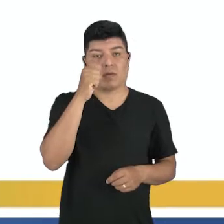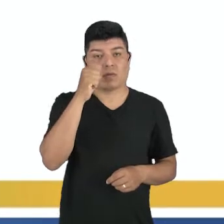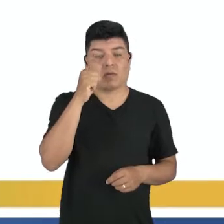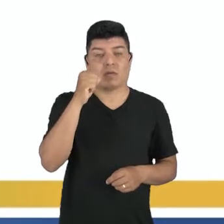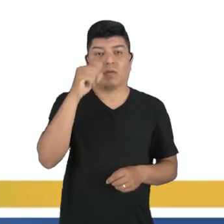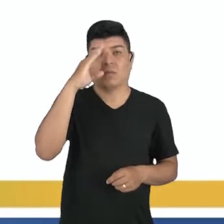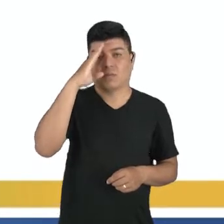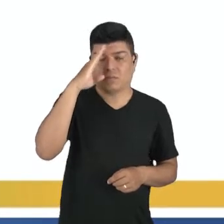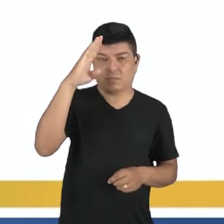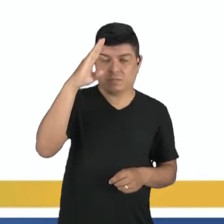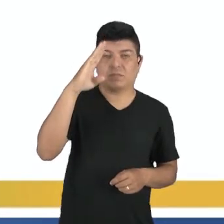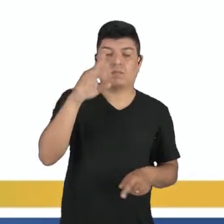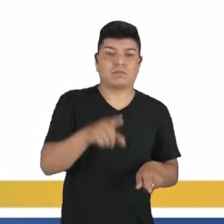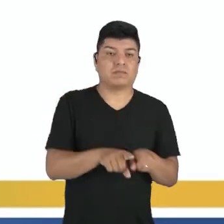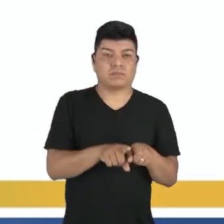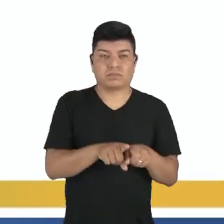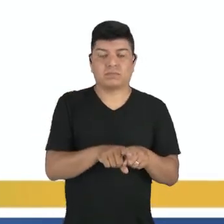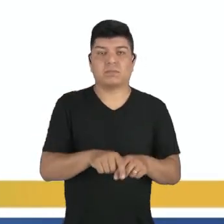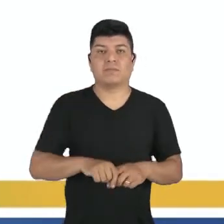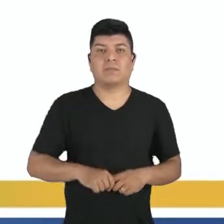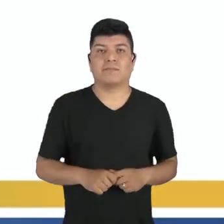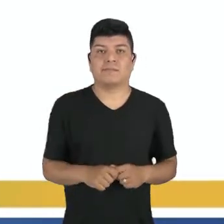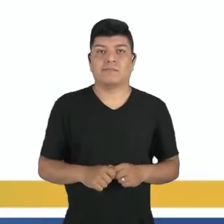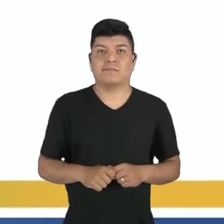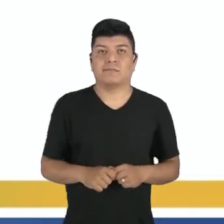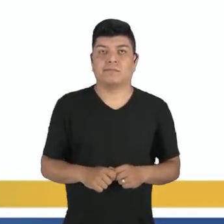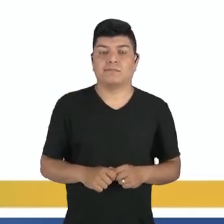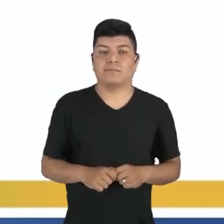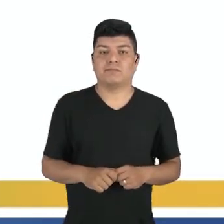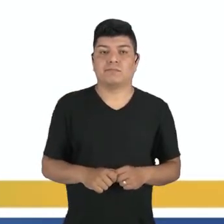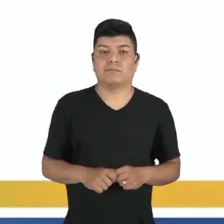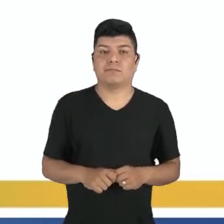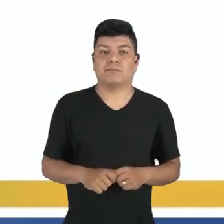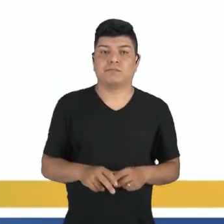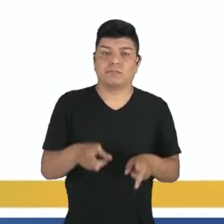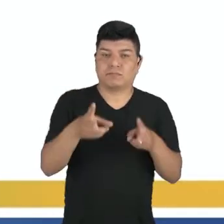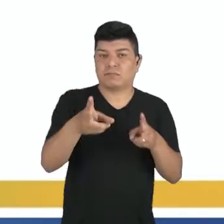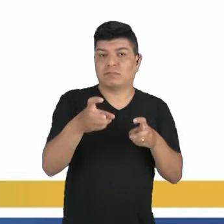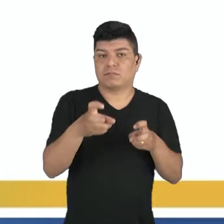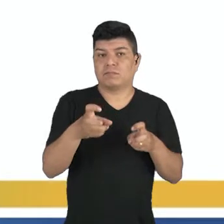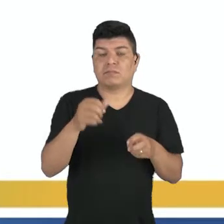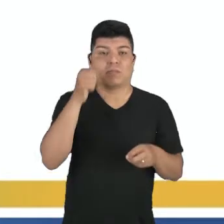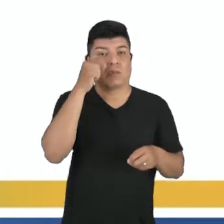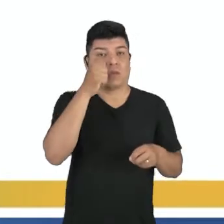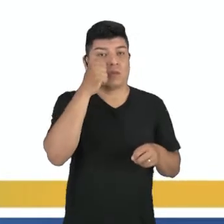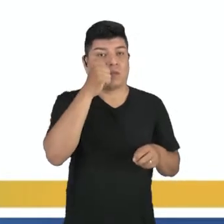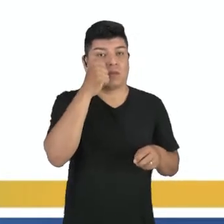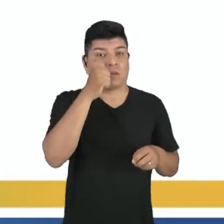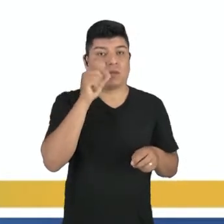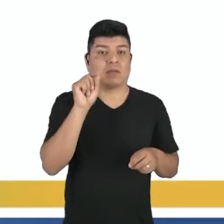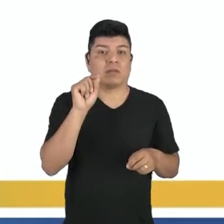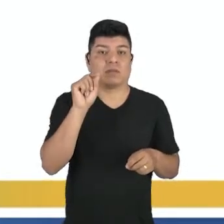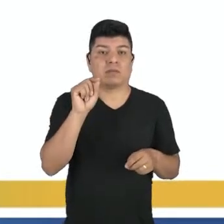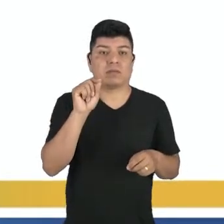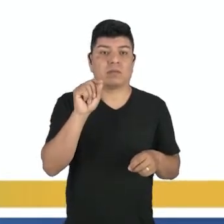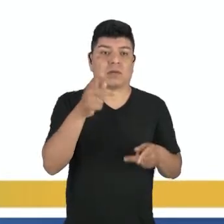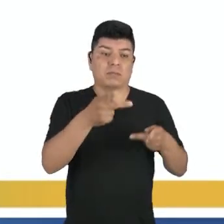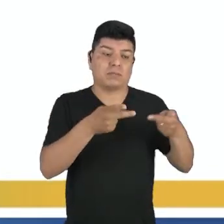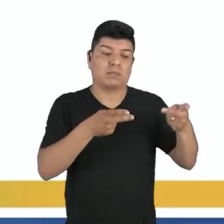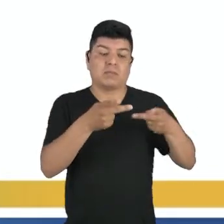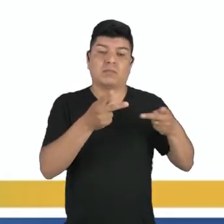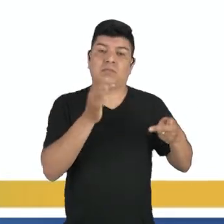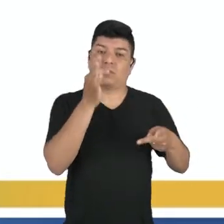teve papel fundamental também isso aí e muitos casos a gente percebe que as mulheres passam a